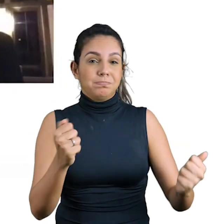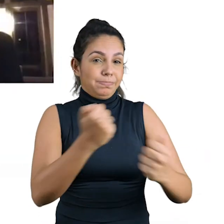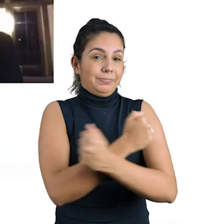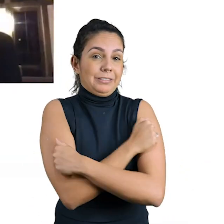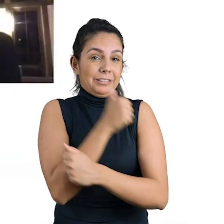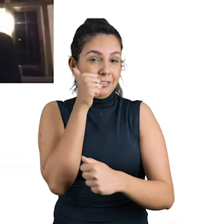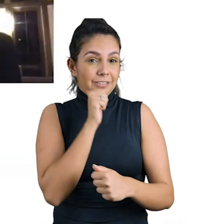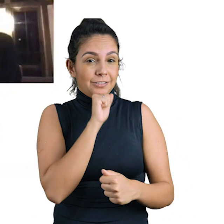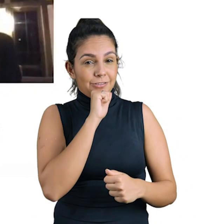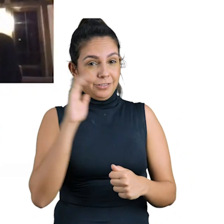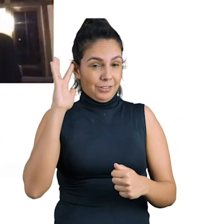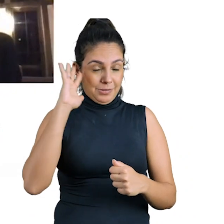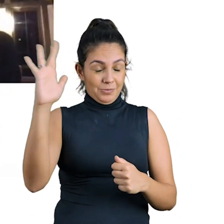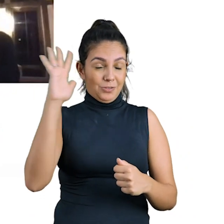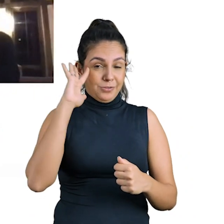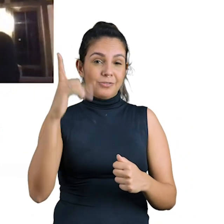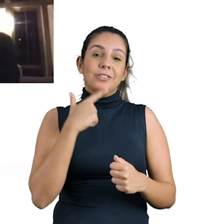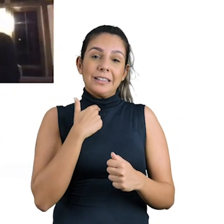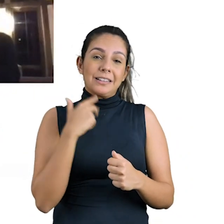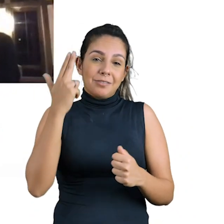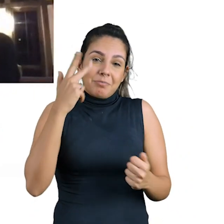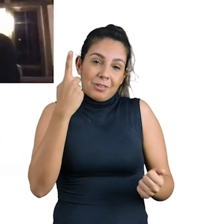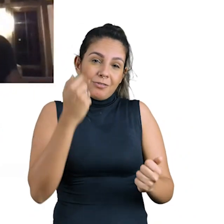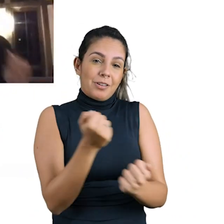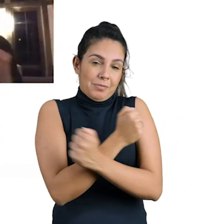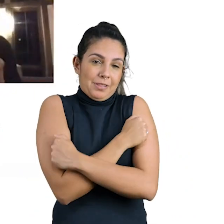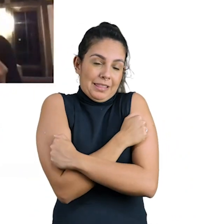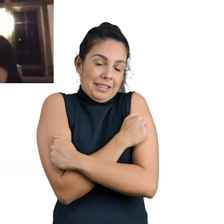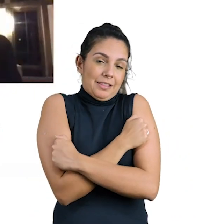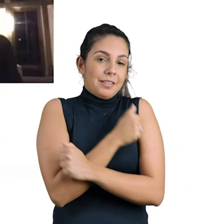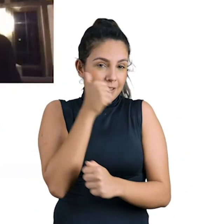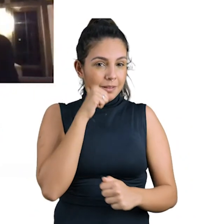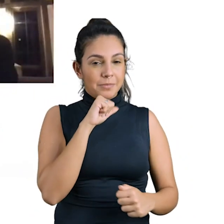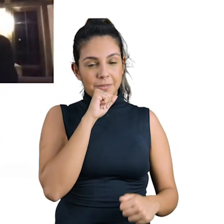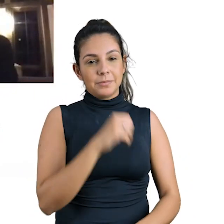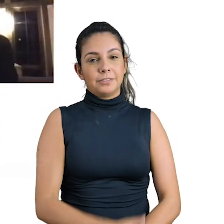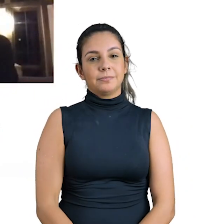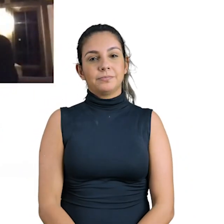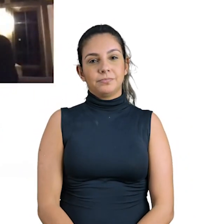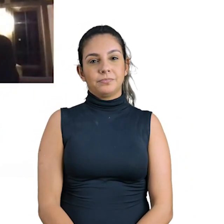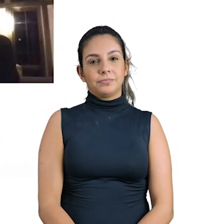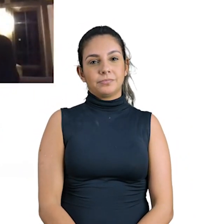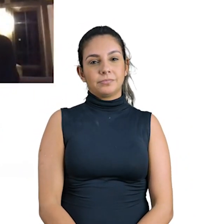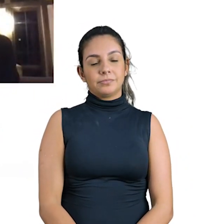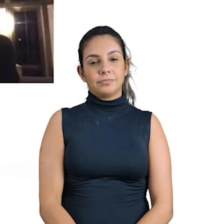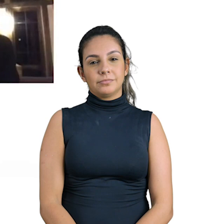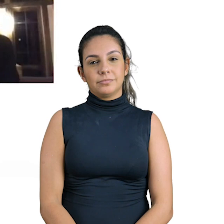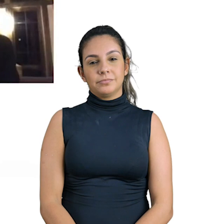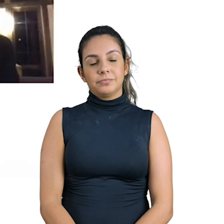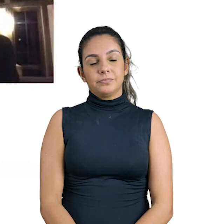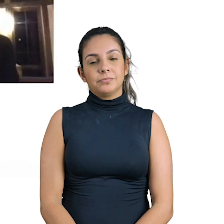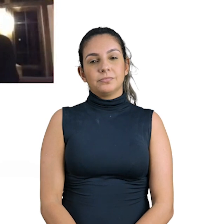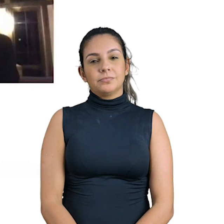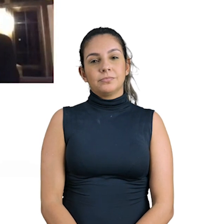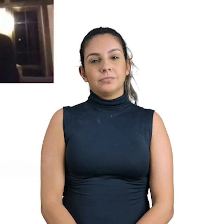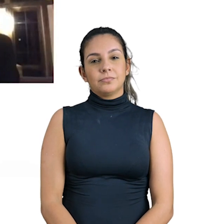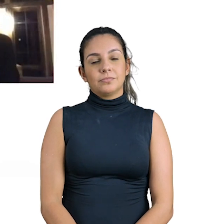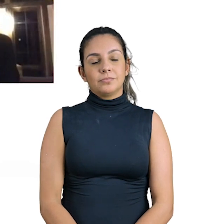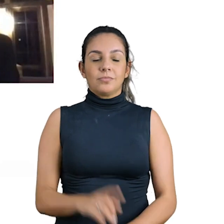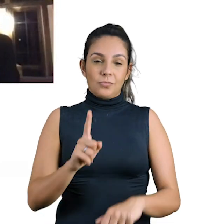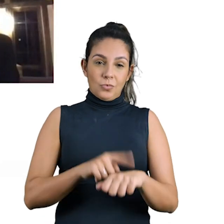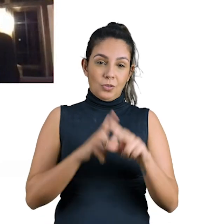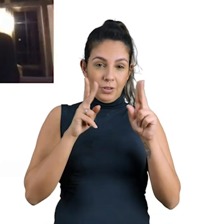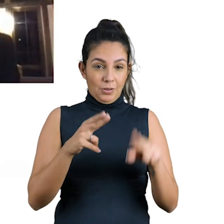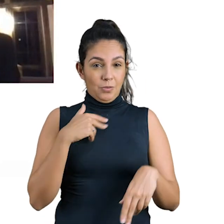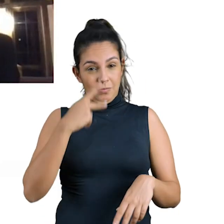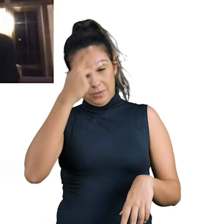Tem dias que eu me pego sonhando de como eu queria dar um abraço apertado nela, como eu queria chegar perto dela. Então, enfim, ao mesmo